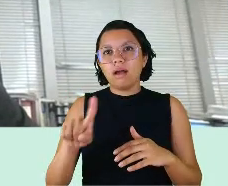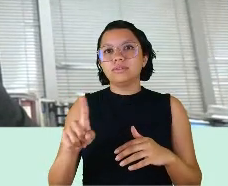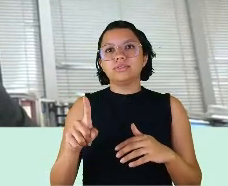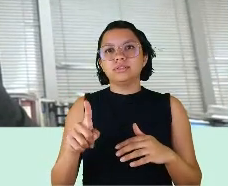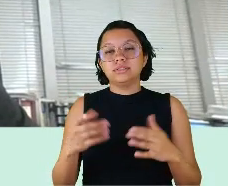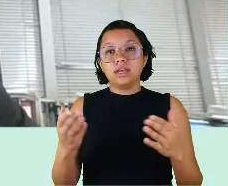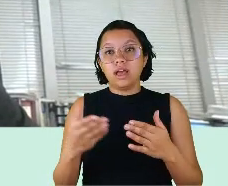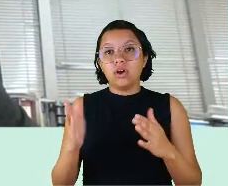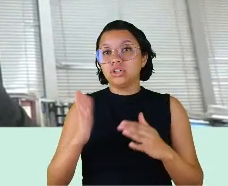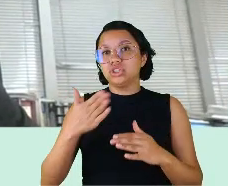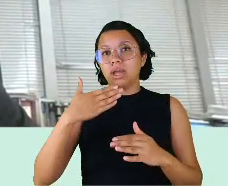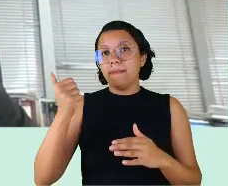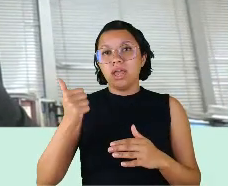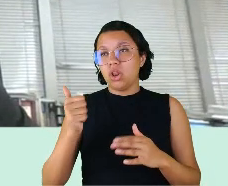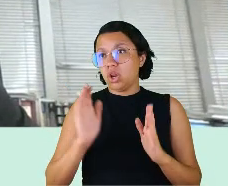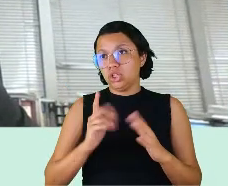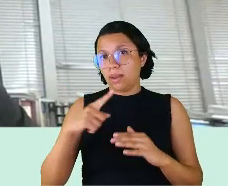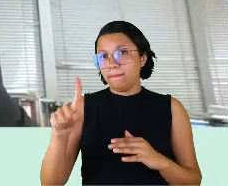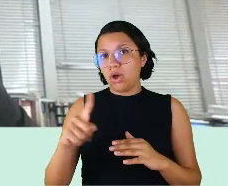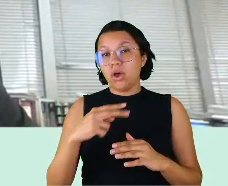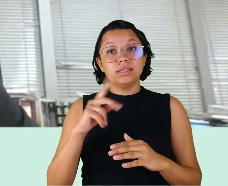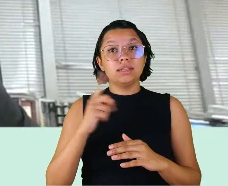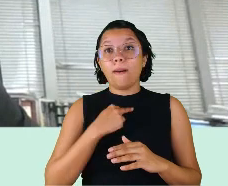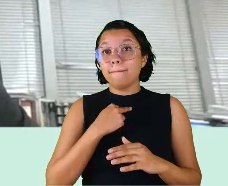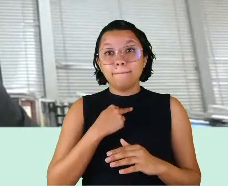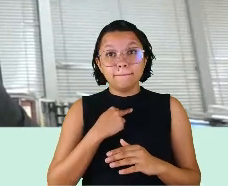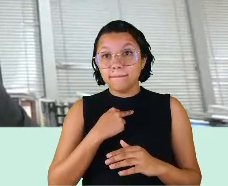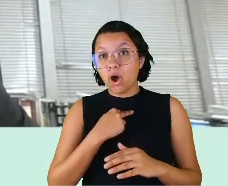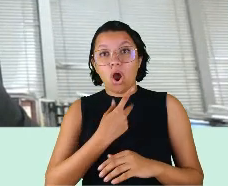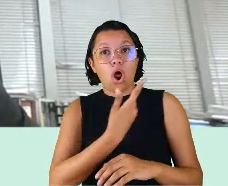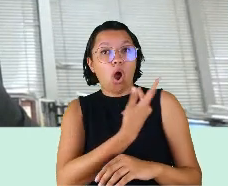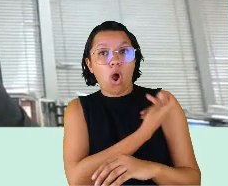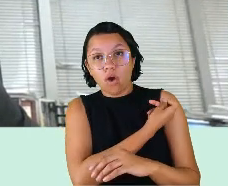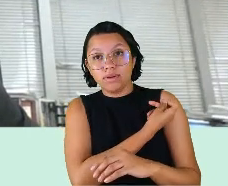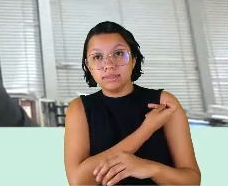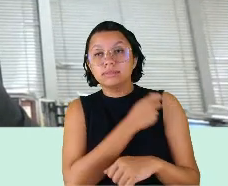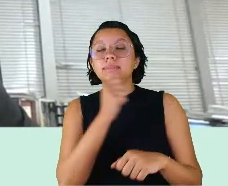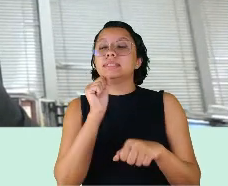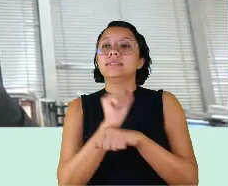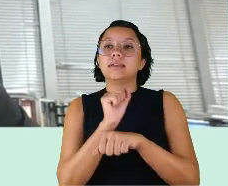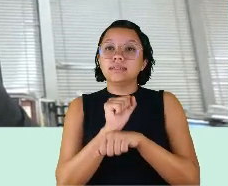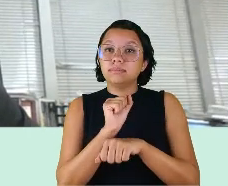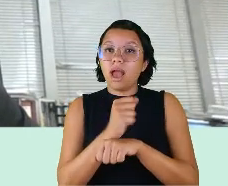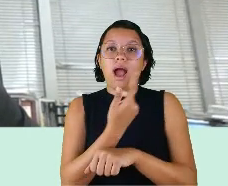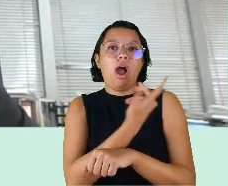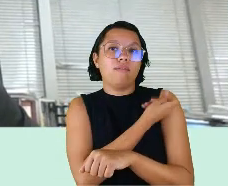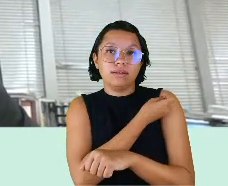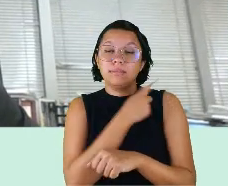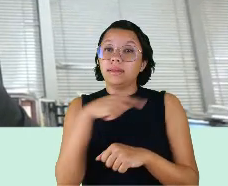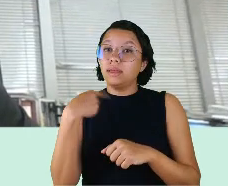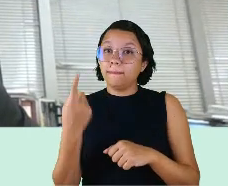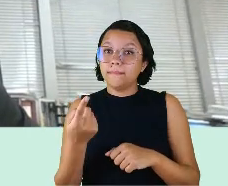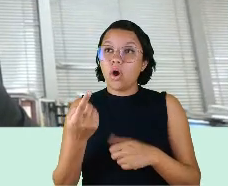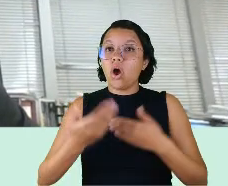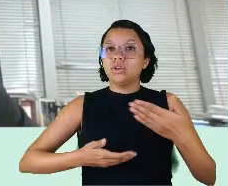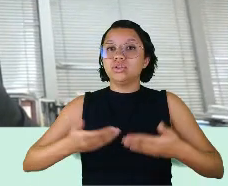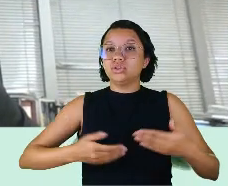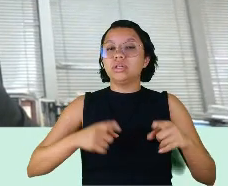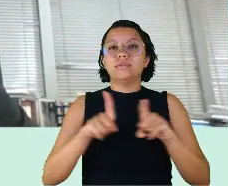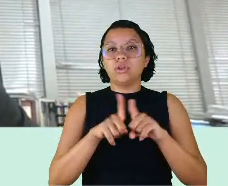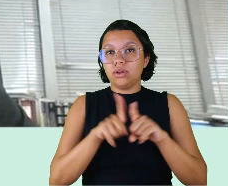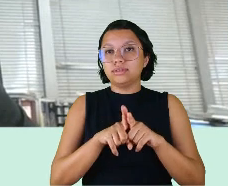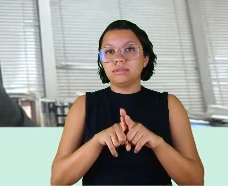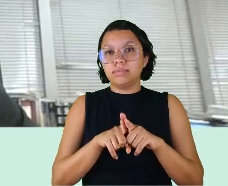ir. Agora já melhorei, já quero ir. Não, você não tomou a vacina, você precisa esperar a vacina para você... E